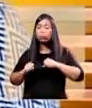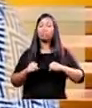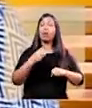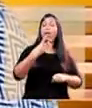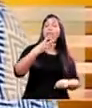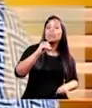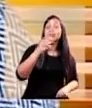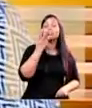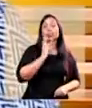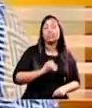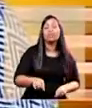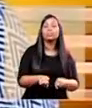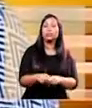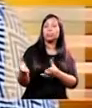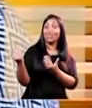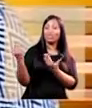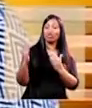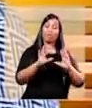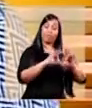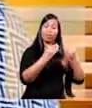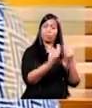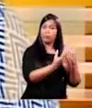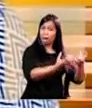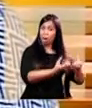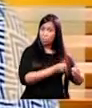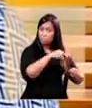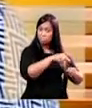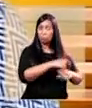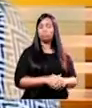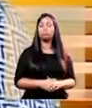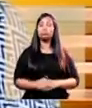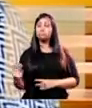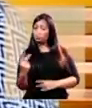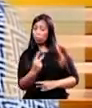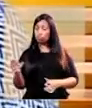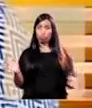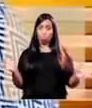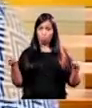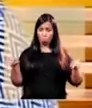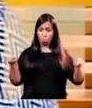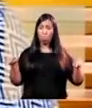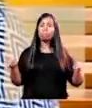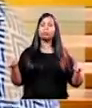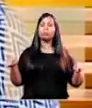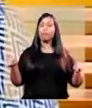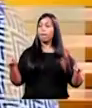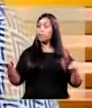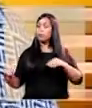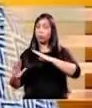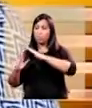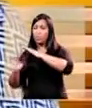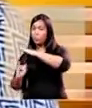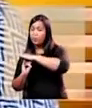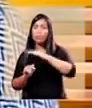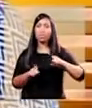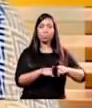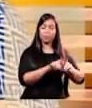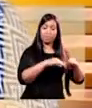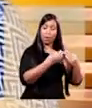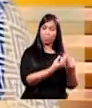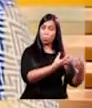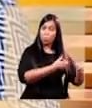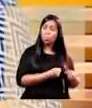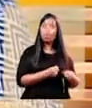e 30 crianças e adolescentes em família acolhedora. As duas modalidades, acolhimento institucional e